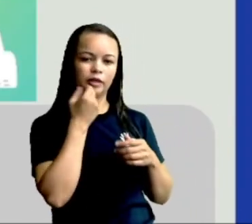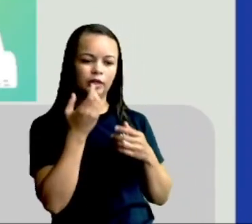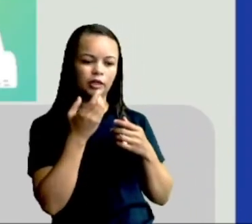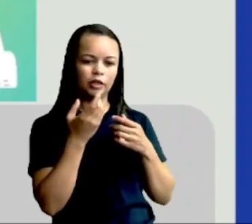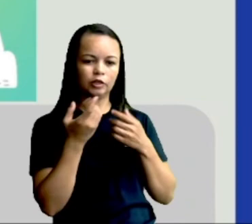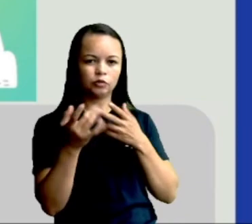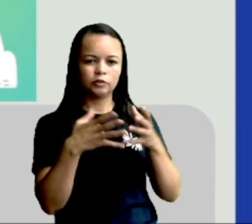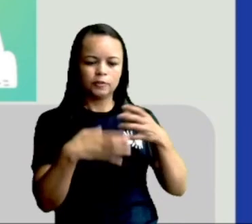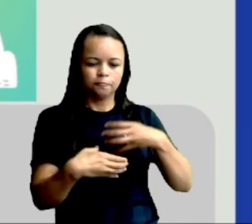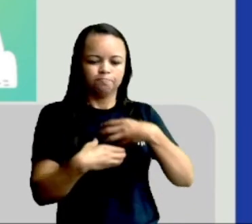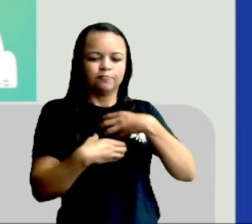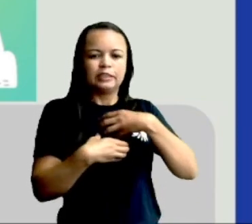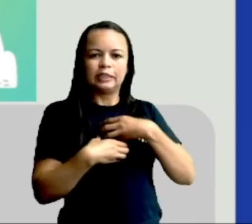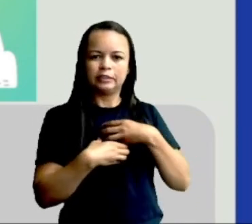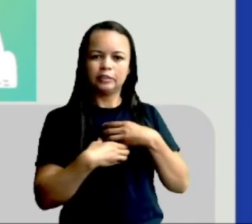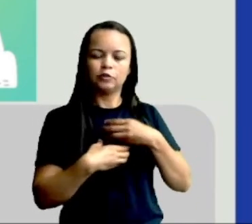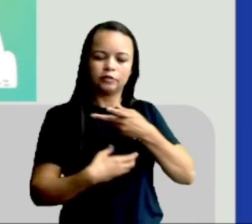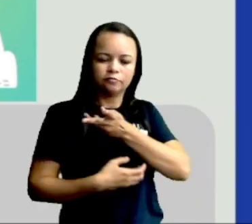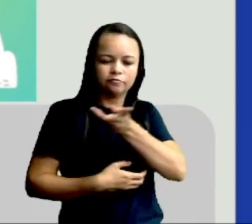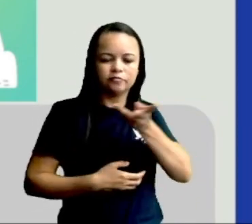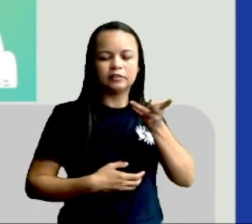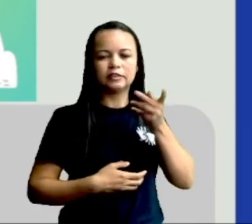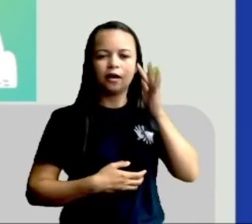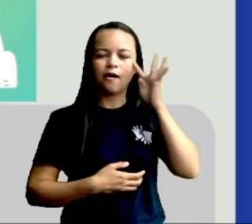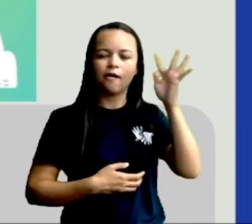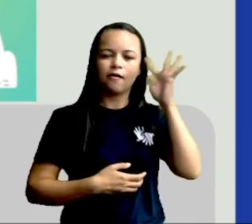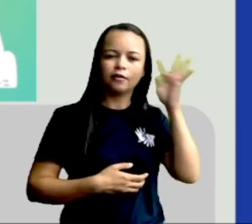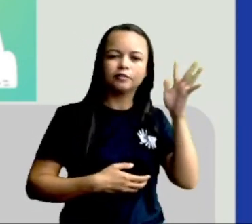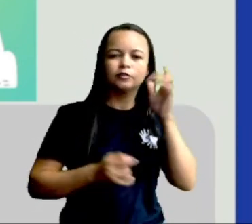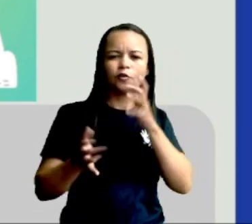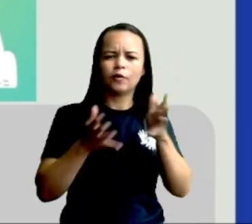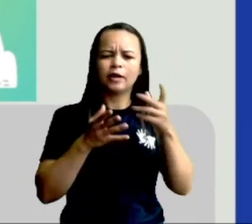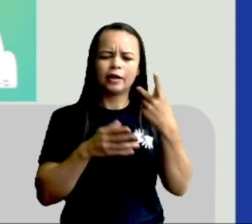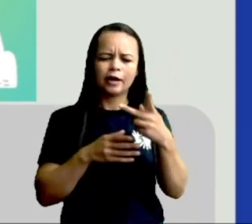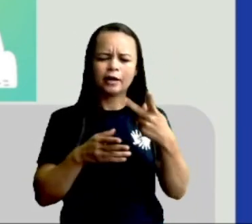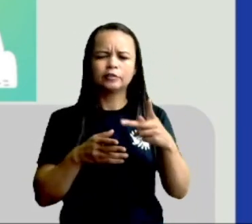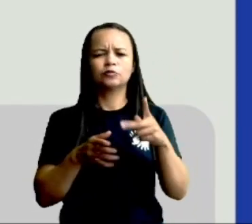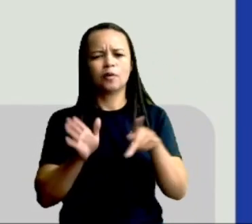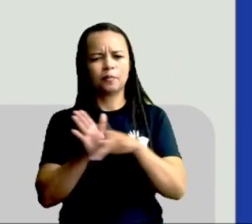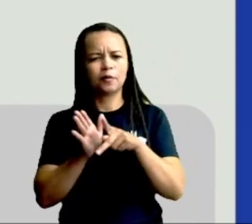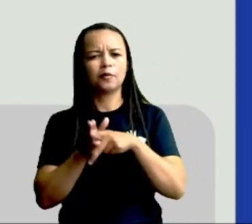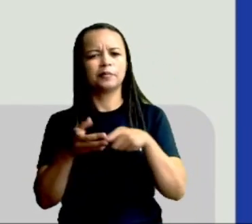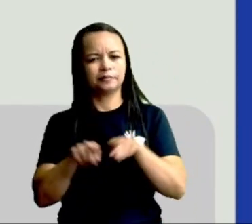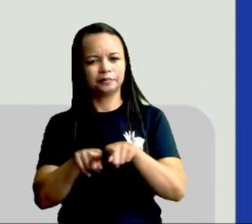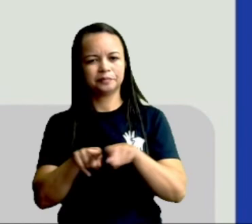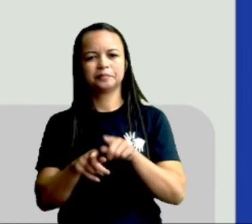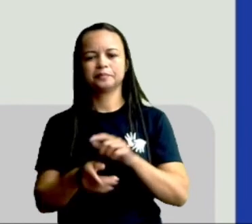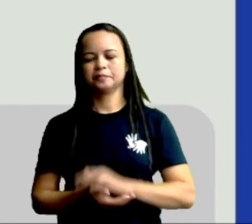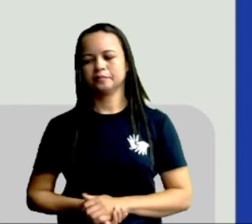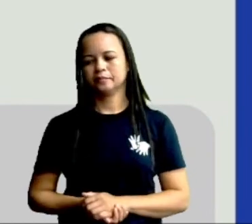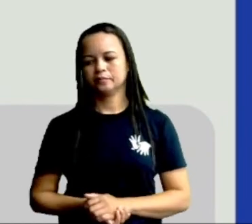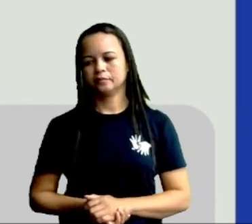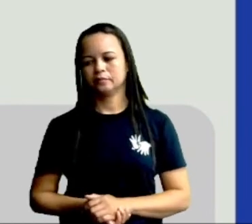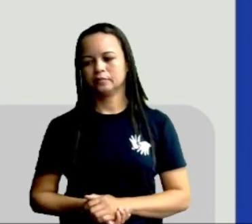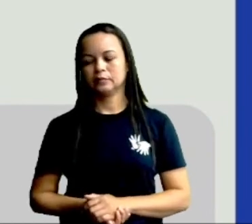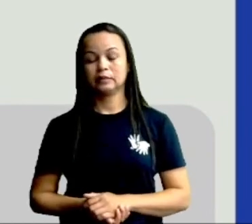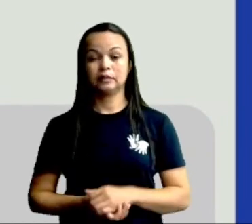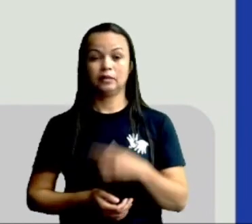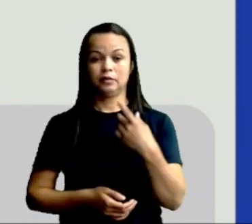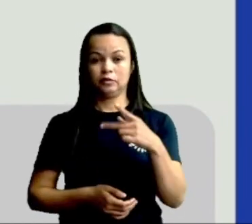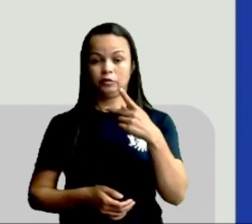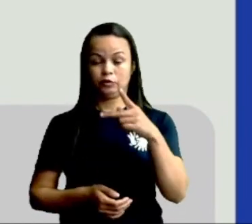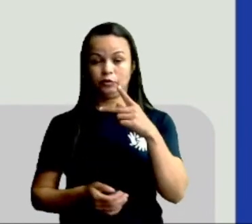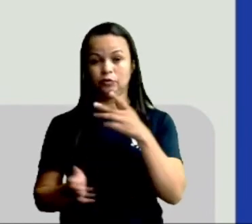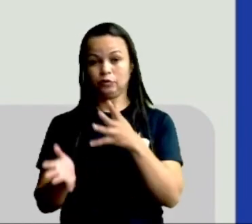acordou sentiu que a terra visitar ver seus sonhos era sua também a sua a gente